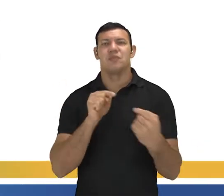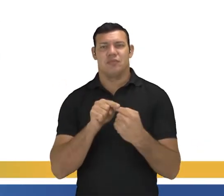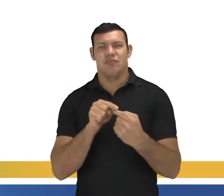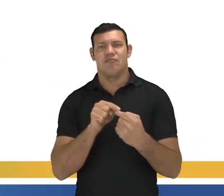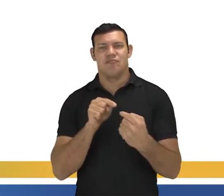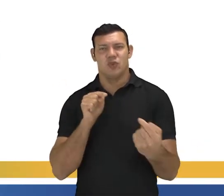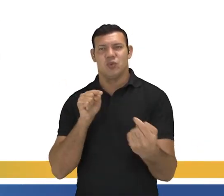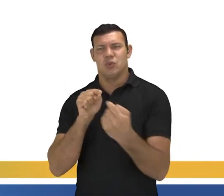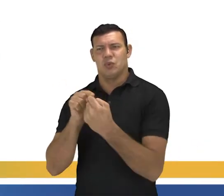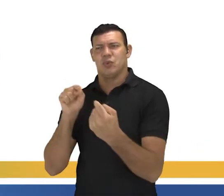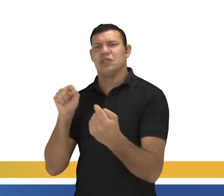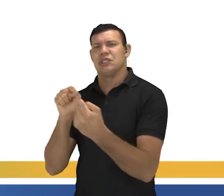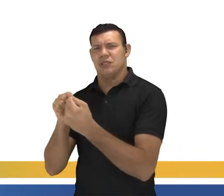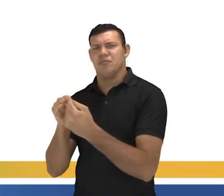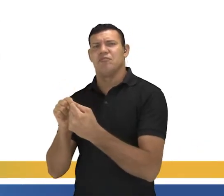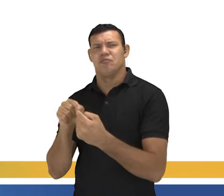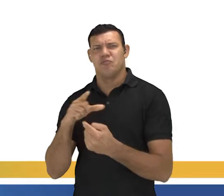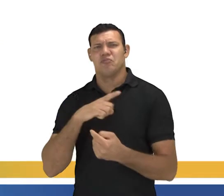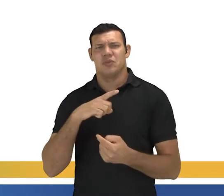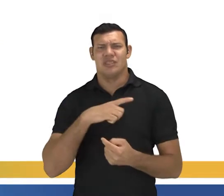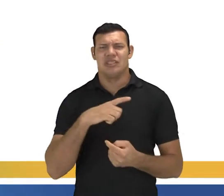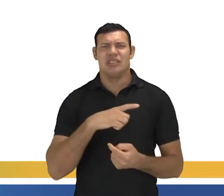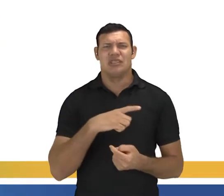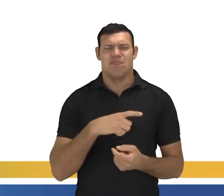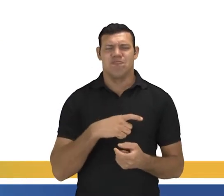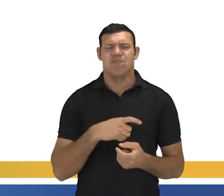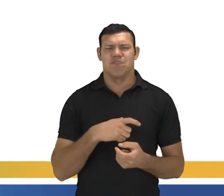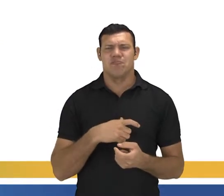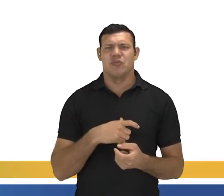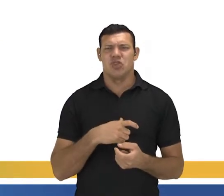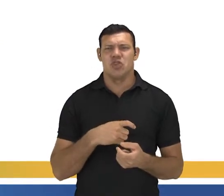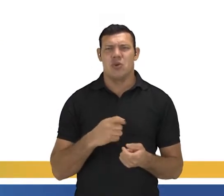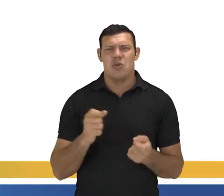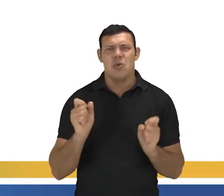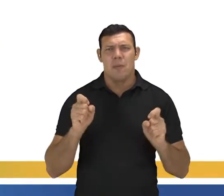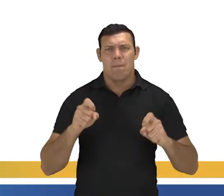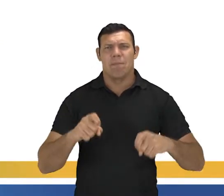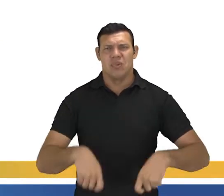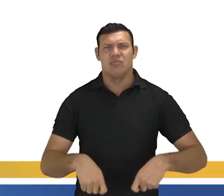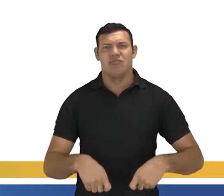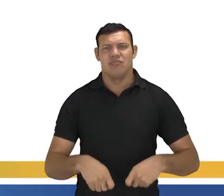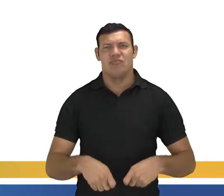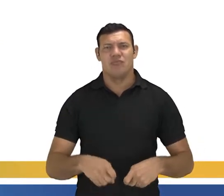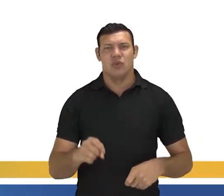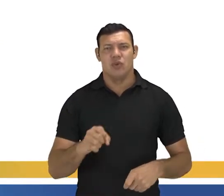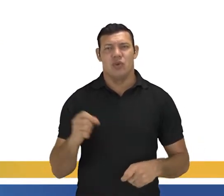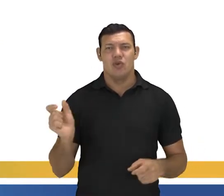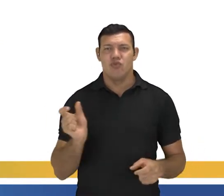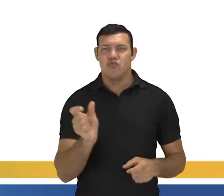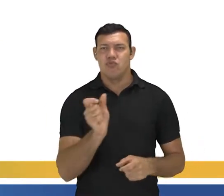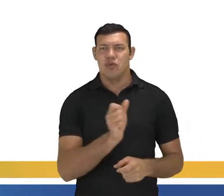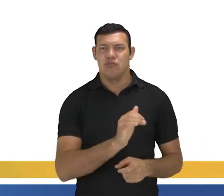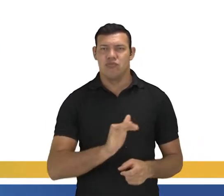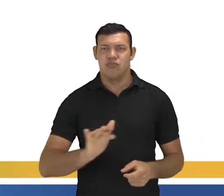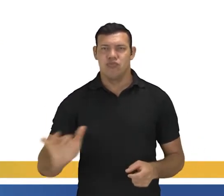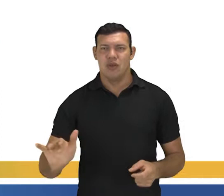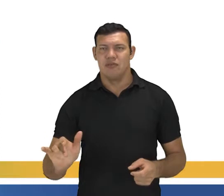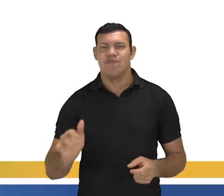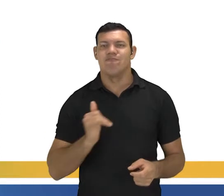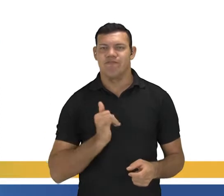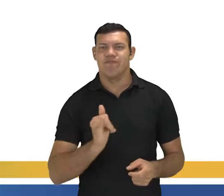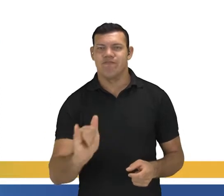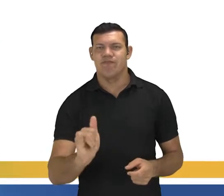associados e atendem às mais variadas exigências, principalmente com respeito ao consumo de energia. Em muitos